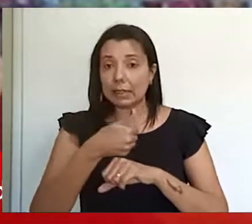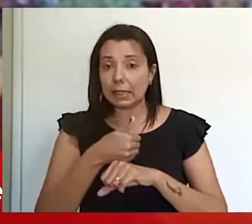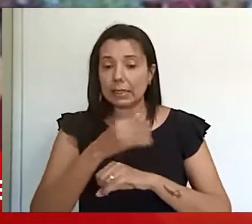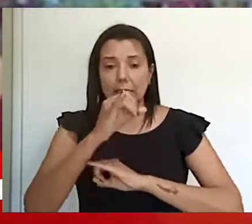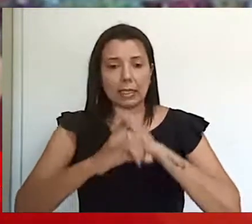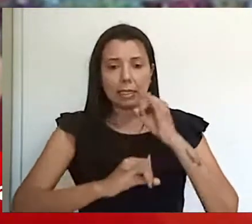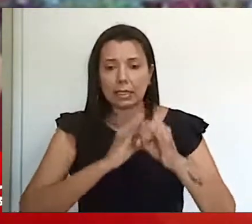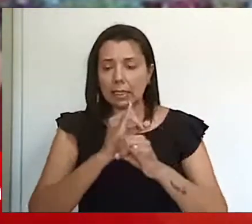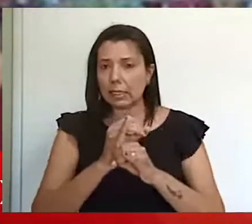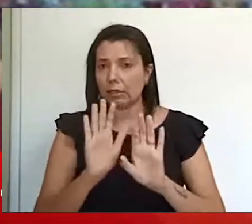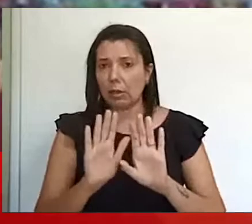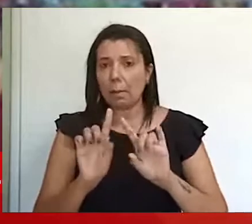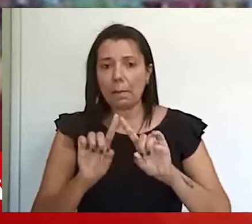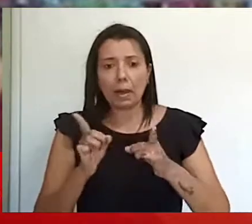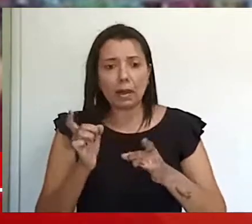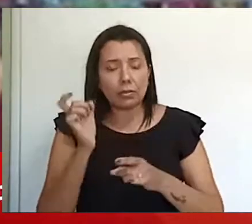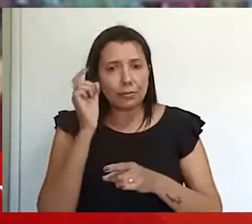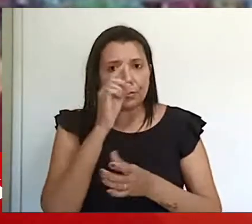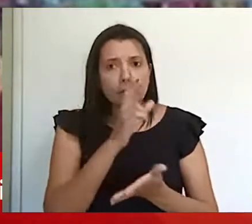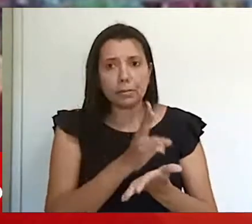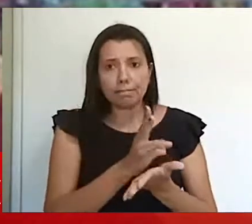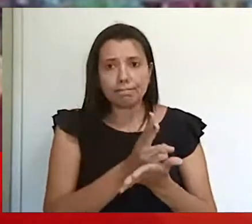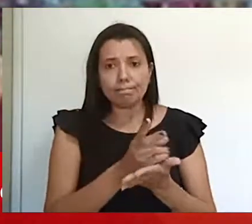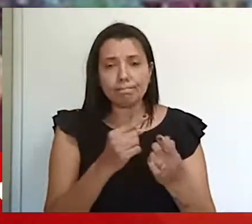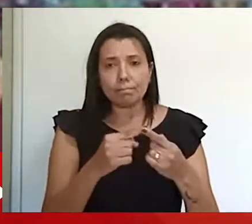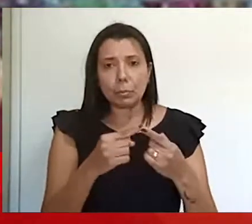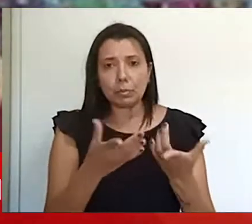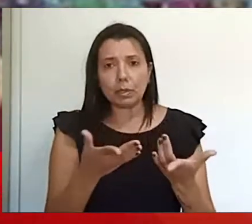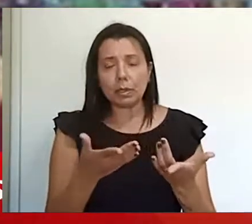ampla do que a questão